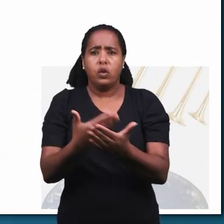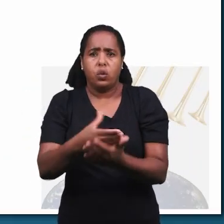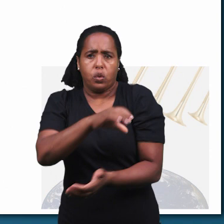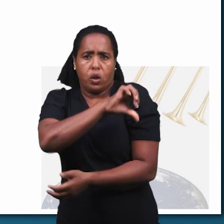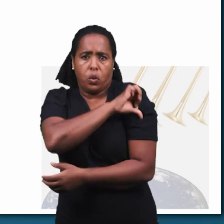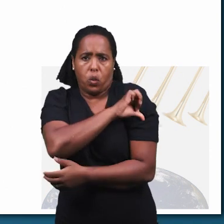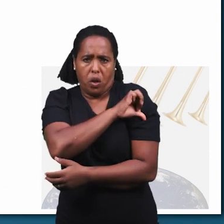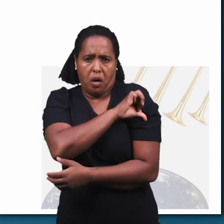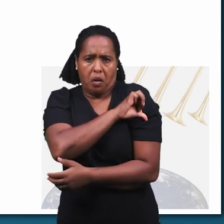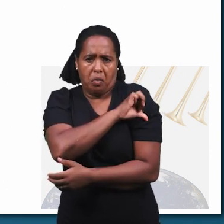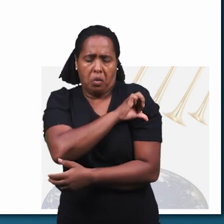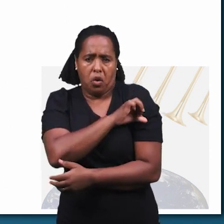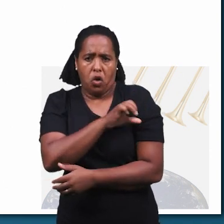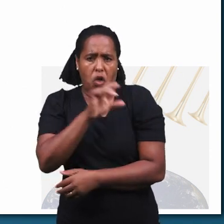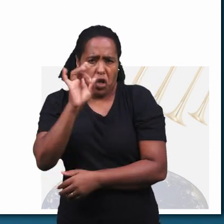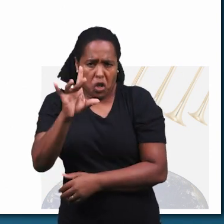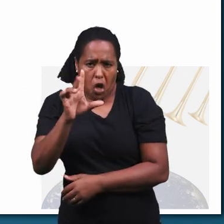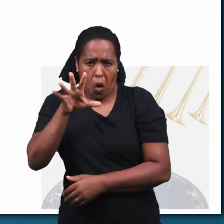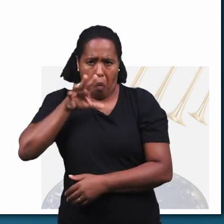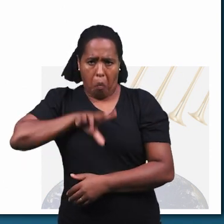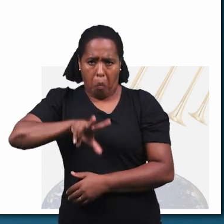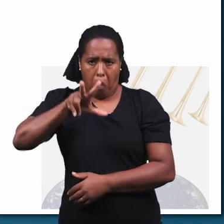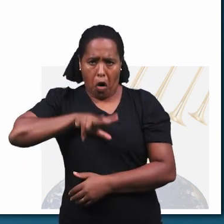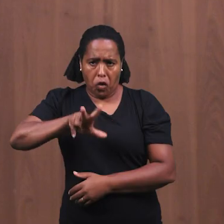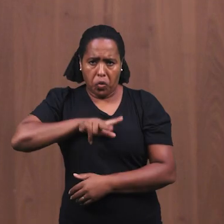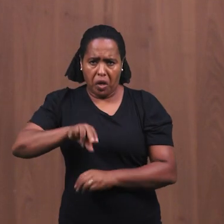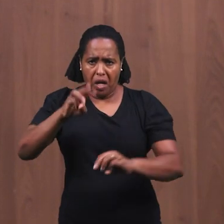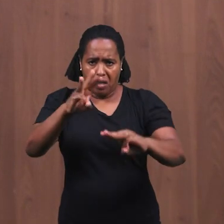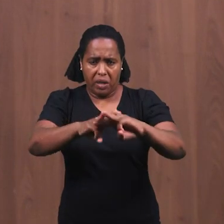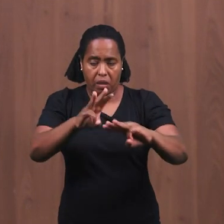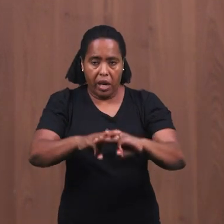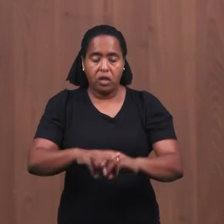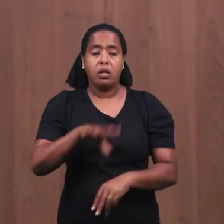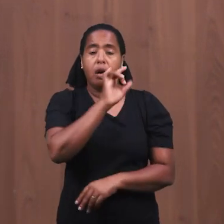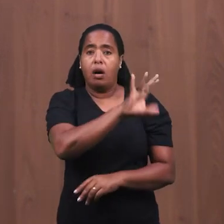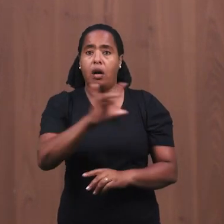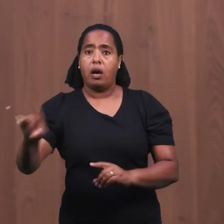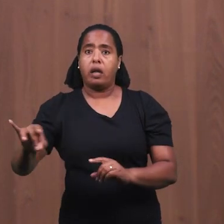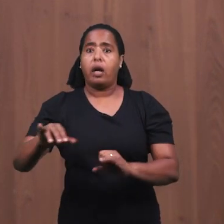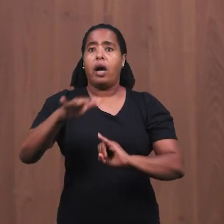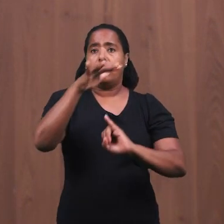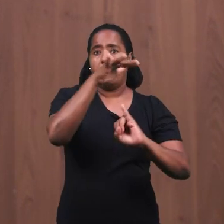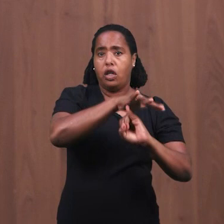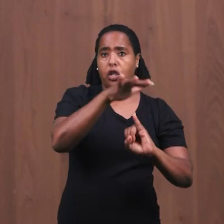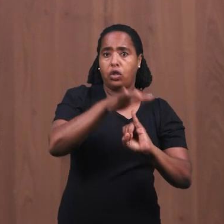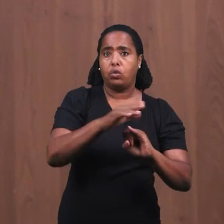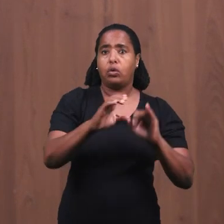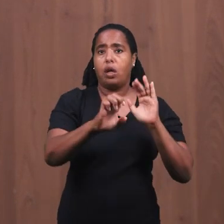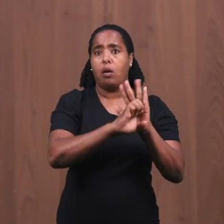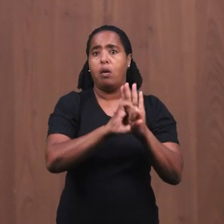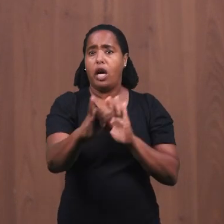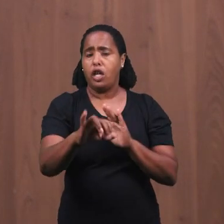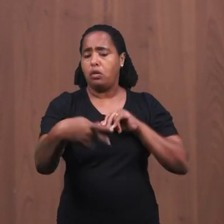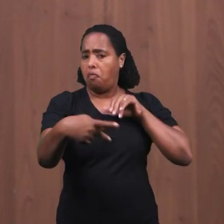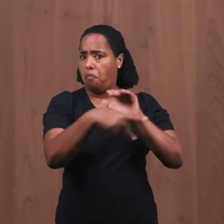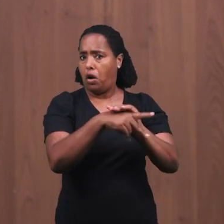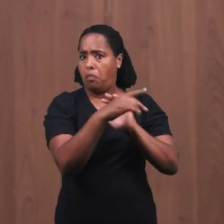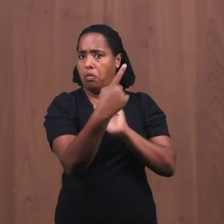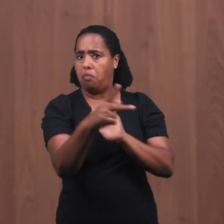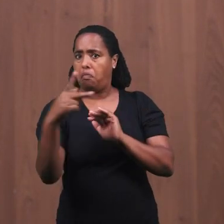ano? Apenas português e matemática? Cada instituição é regida por edital